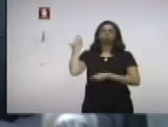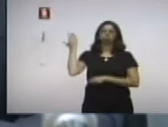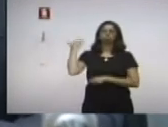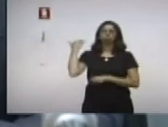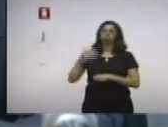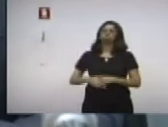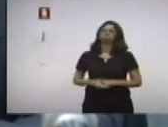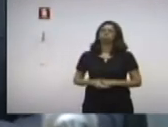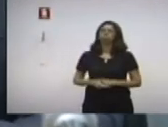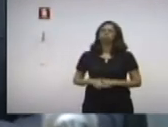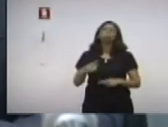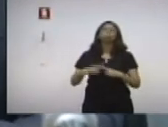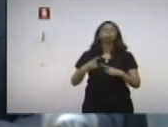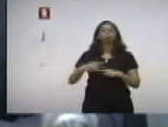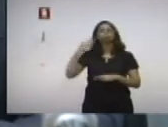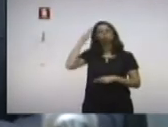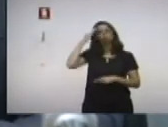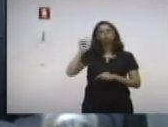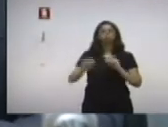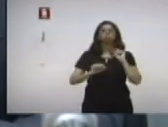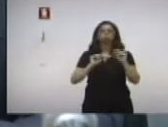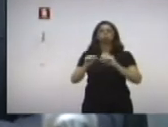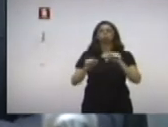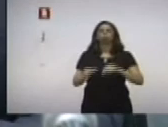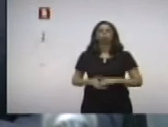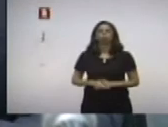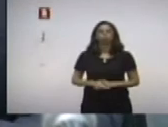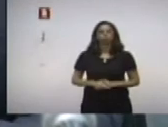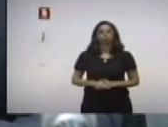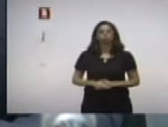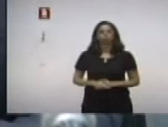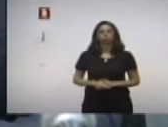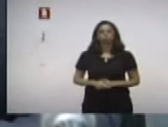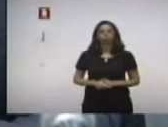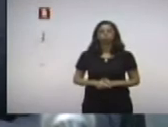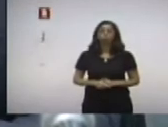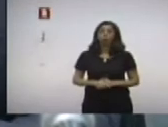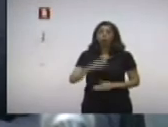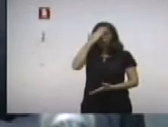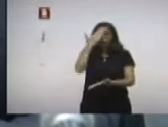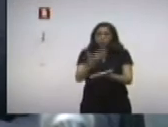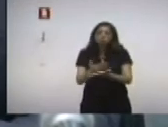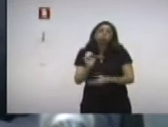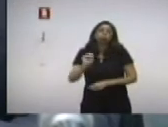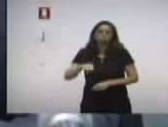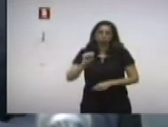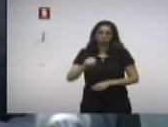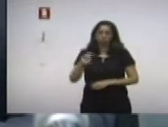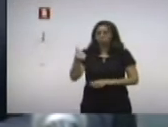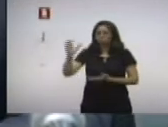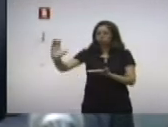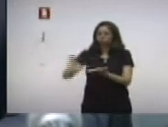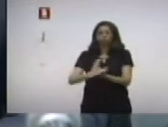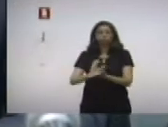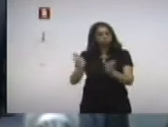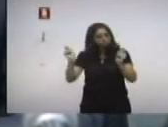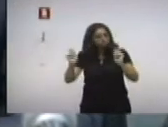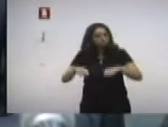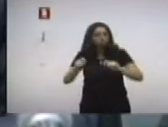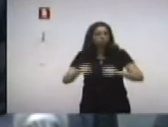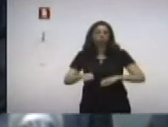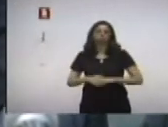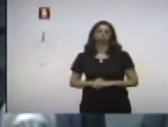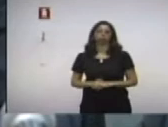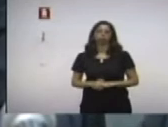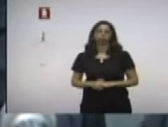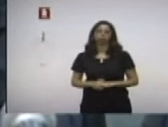passado entendia uma visão otimista de arrecadação de ampliação da base